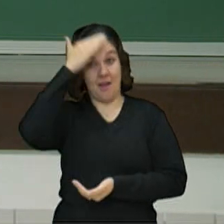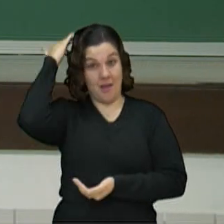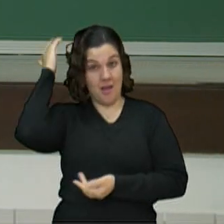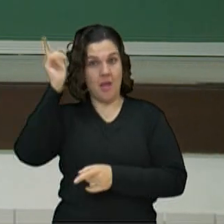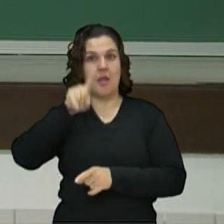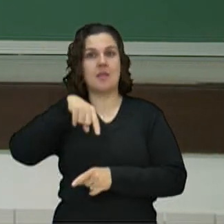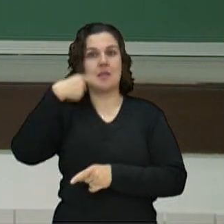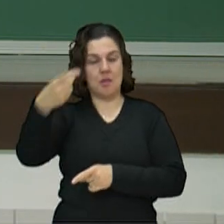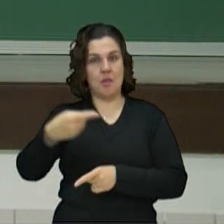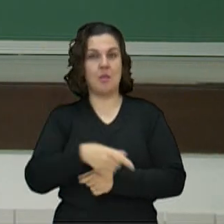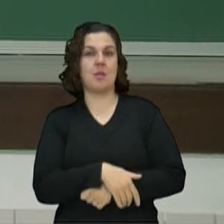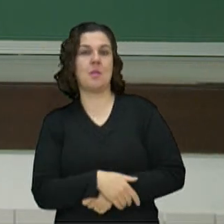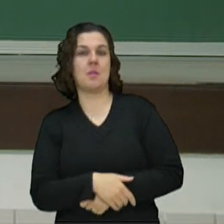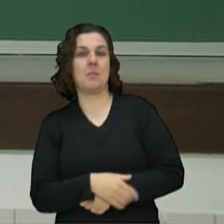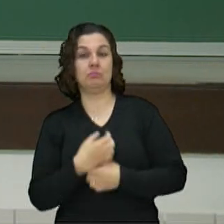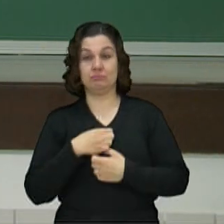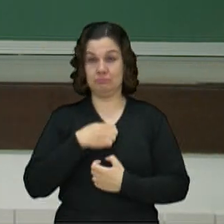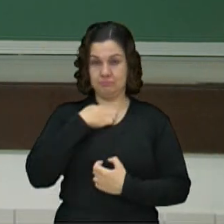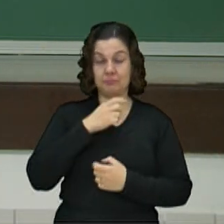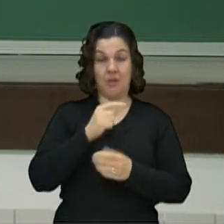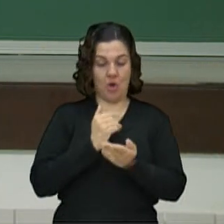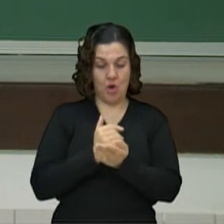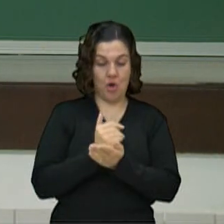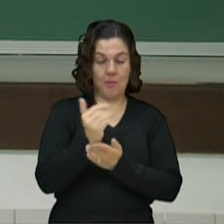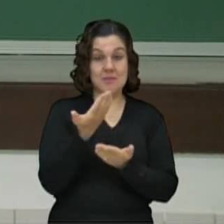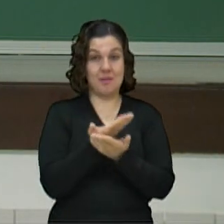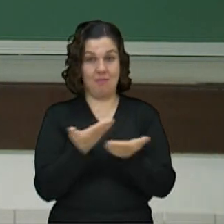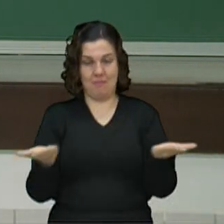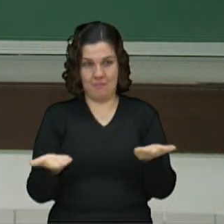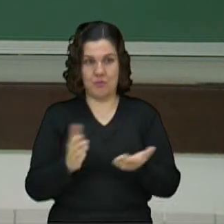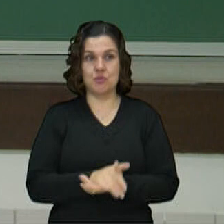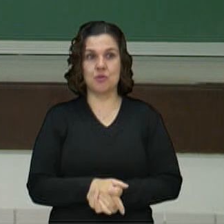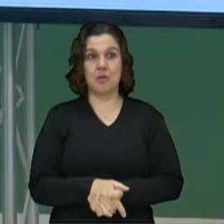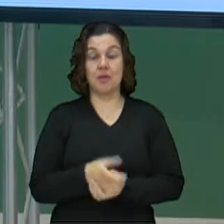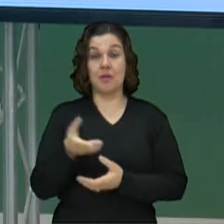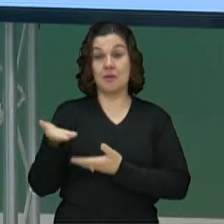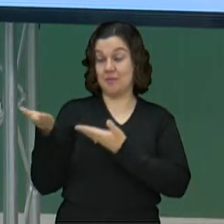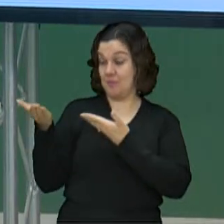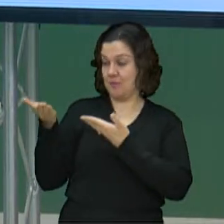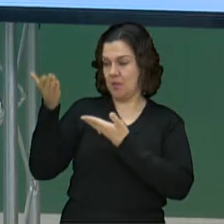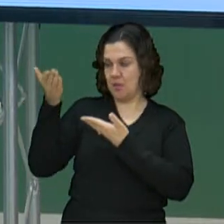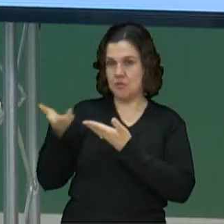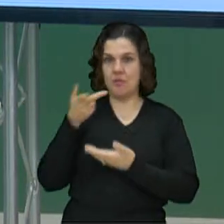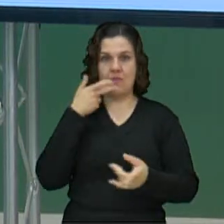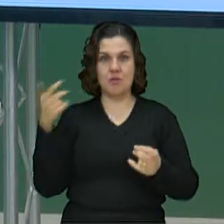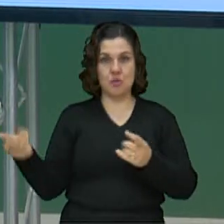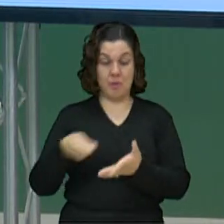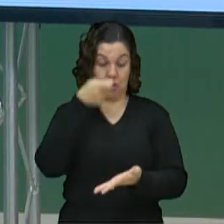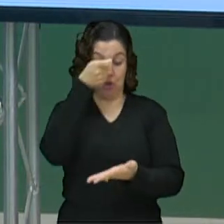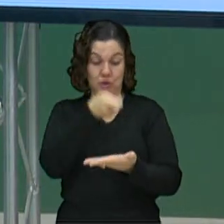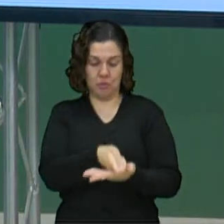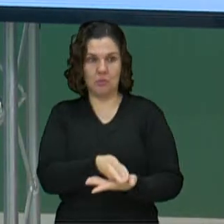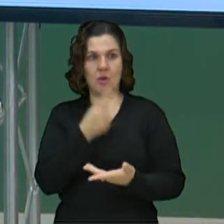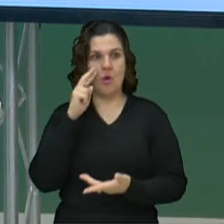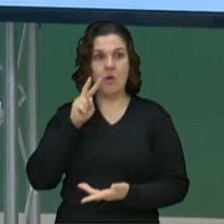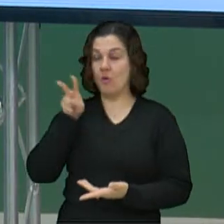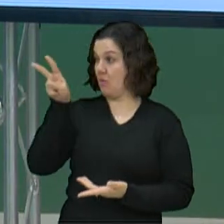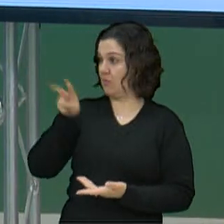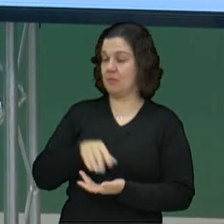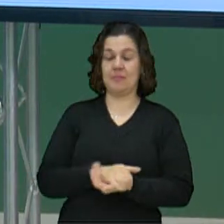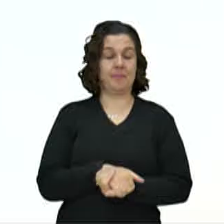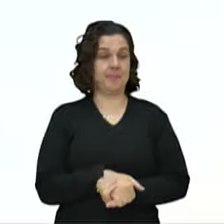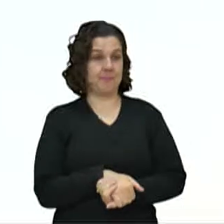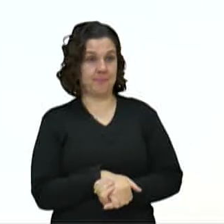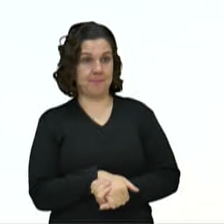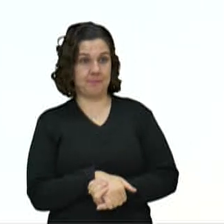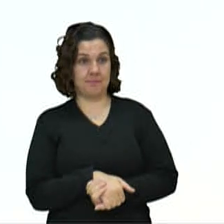o cenário que nós embarcamos para a aula de hoje. E para falarmos de totalitarismo, olha essa imagem.